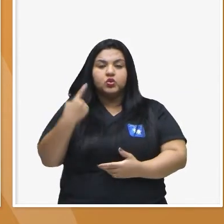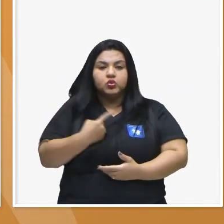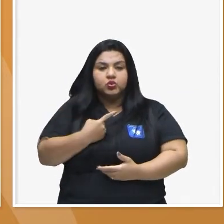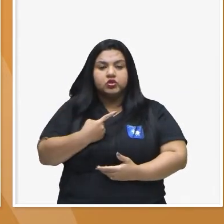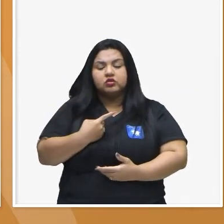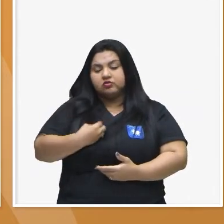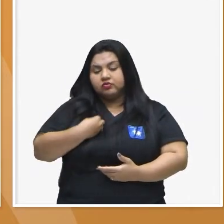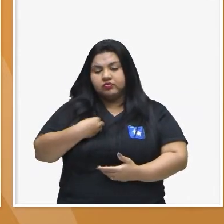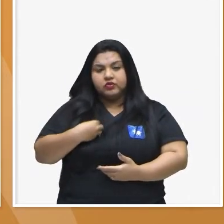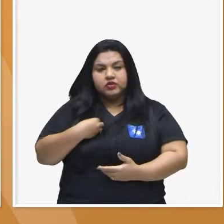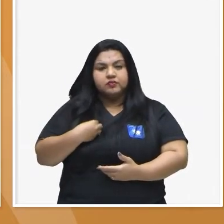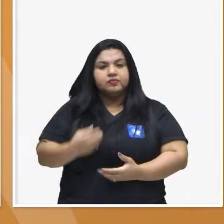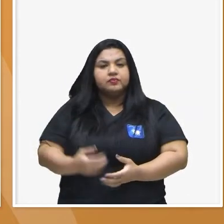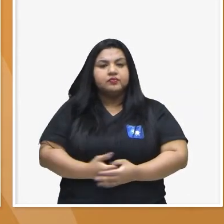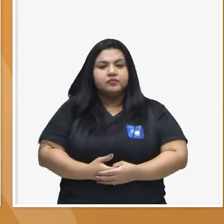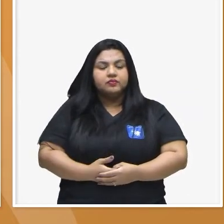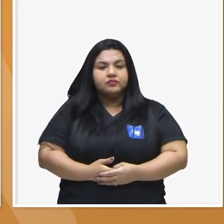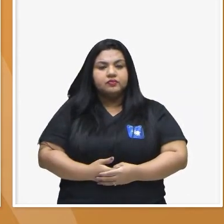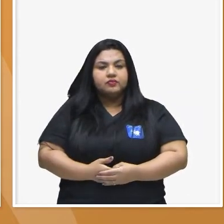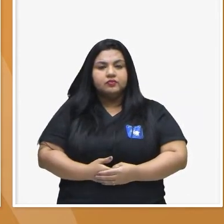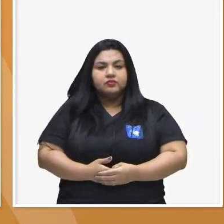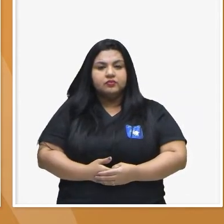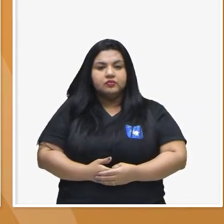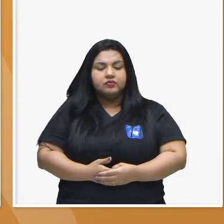da vida, né?